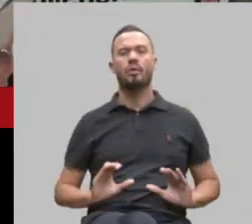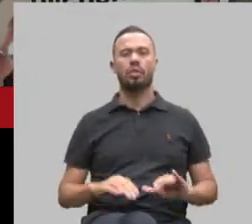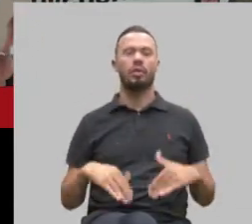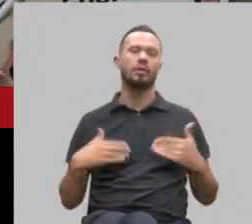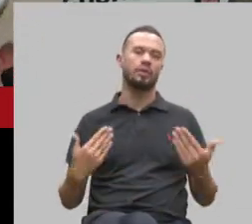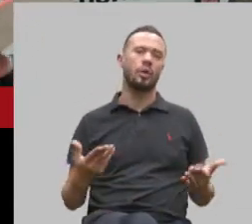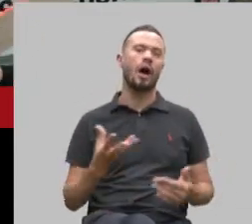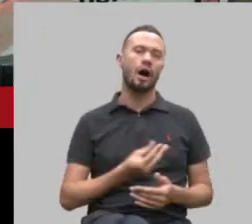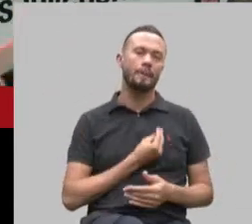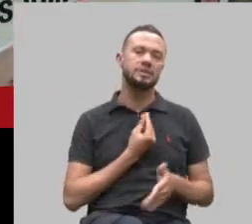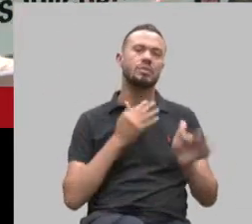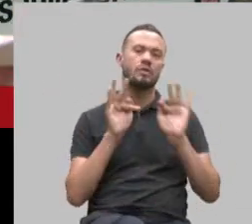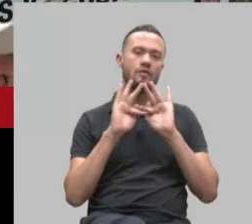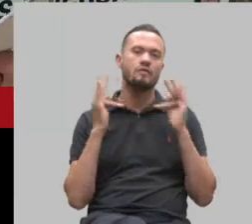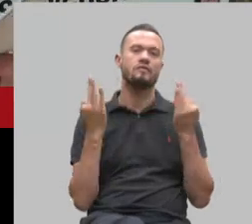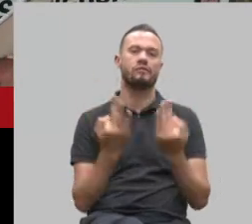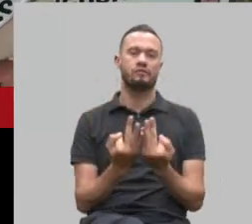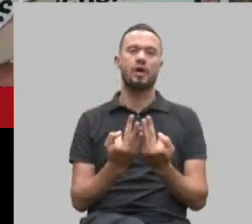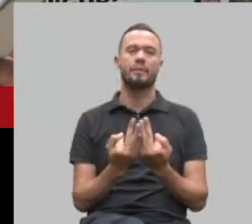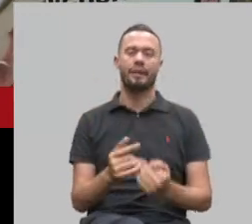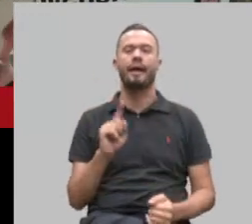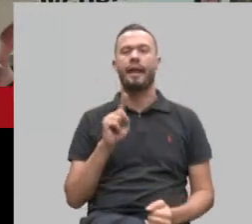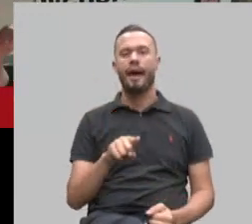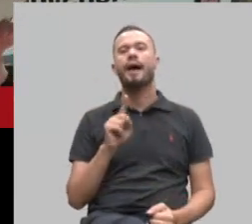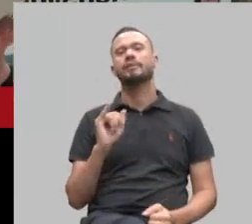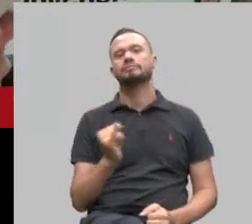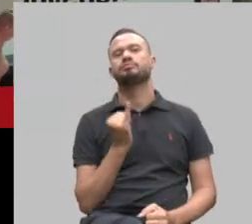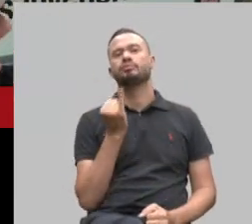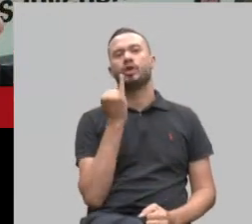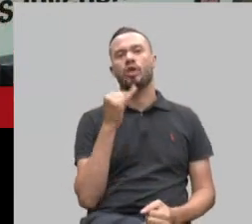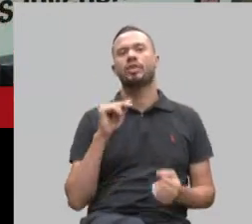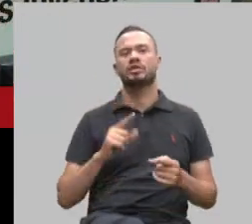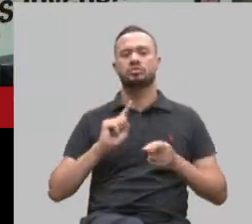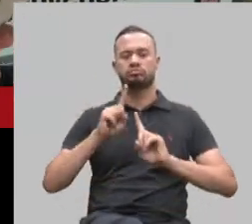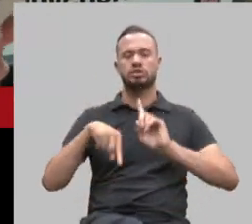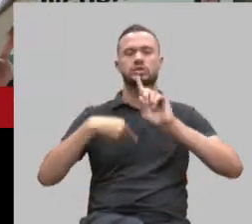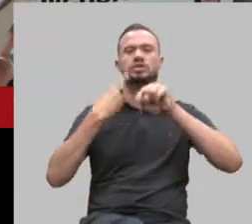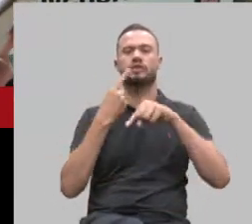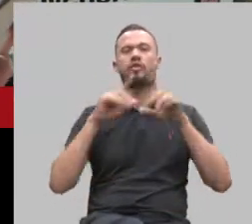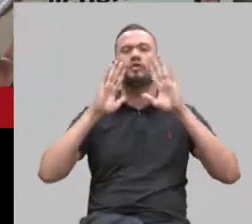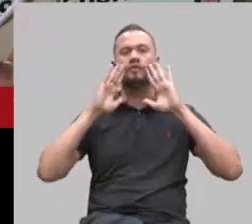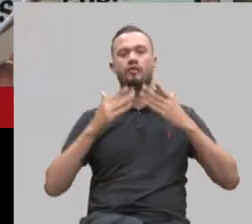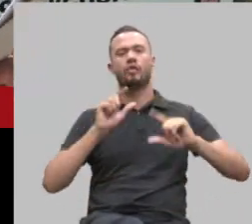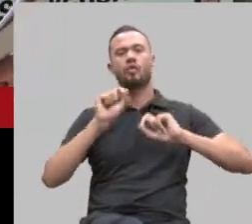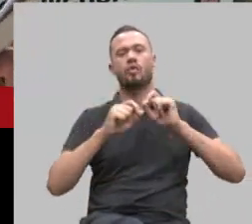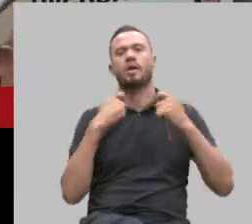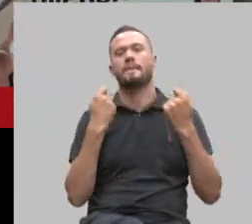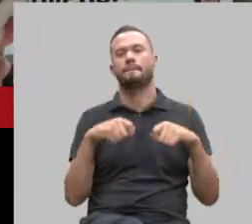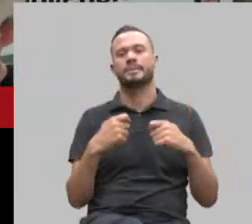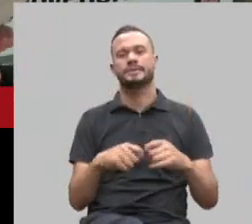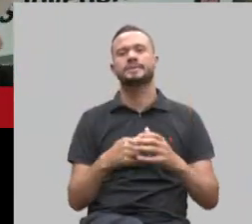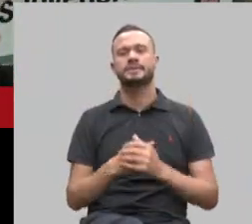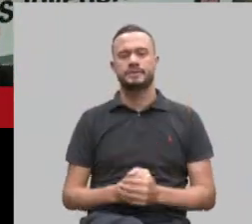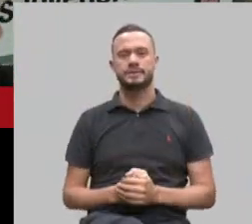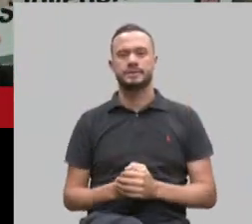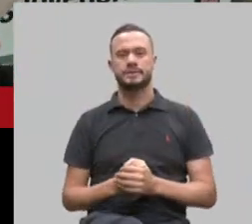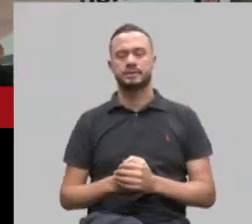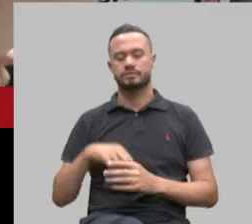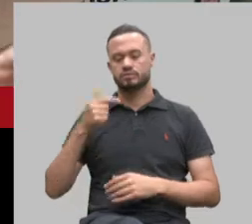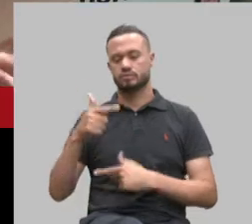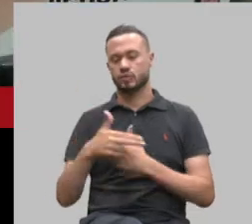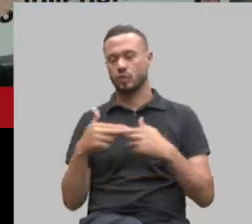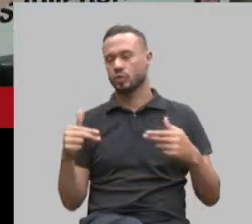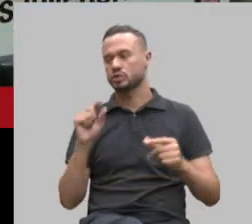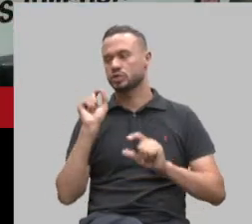participação dos Pais na vida dos filhos é essencial pro desenvolvimento e foco no que realmente é importante o segundo ponto é a